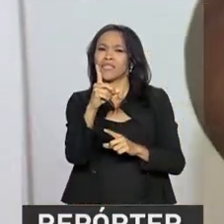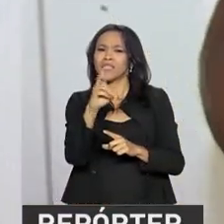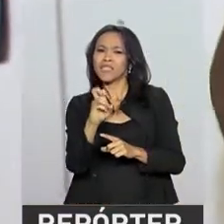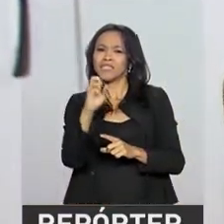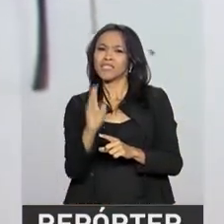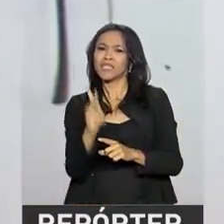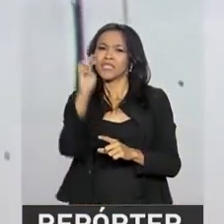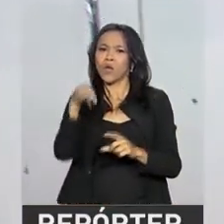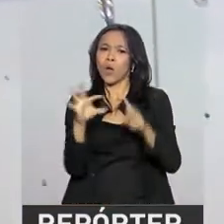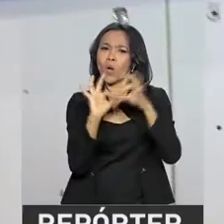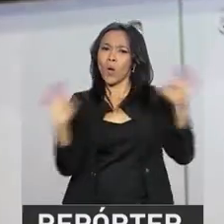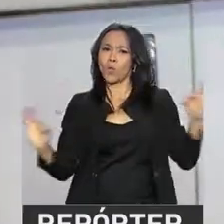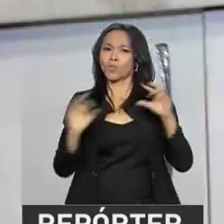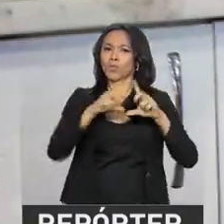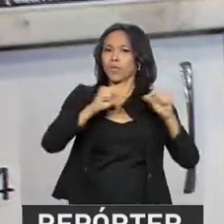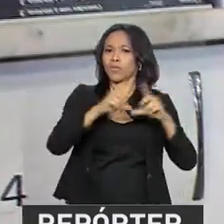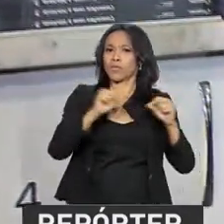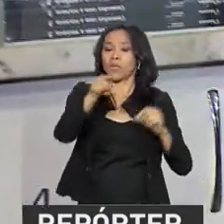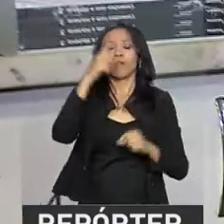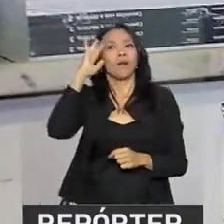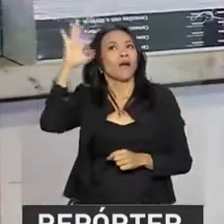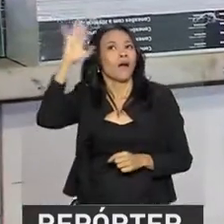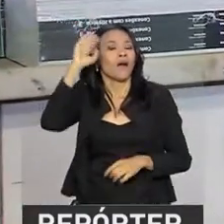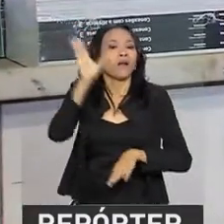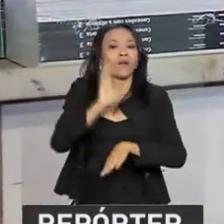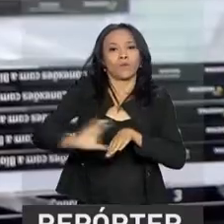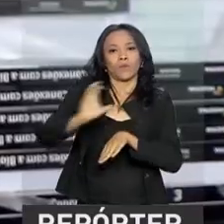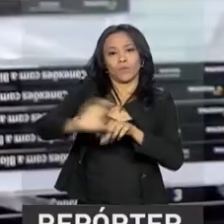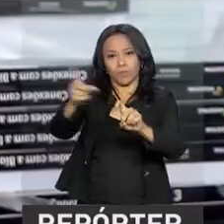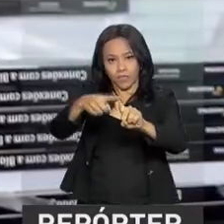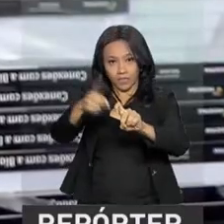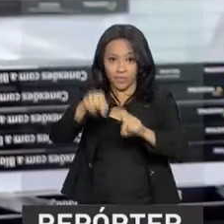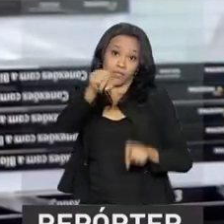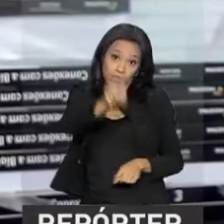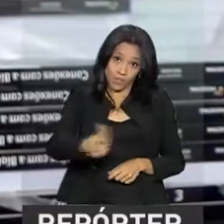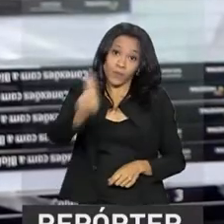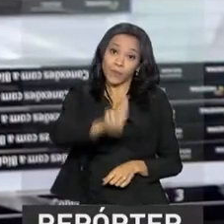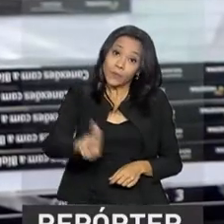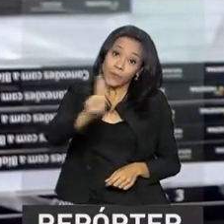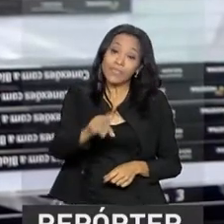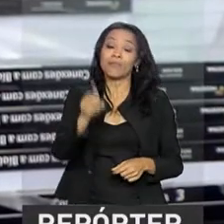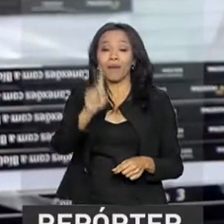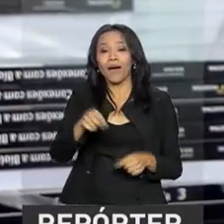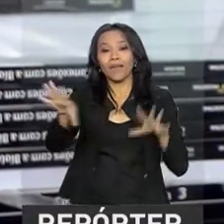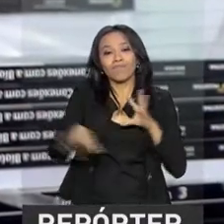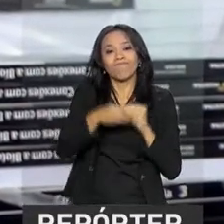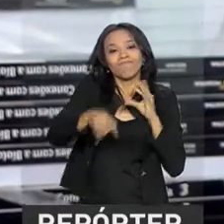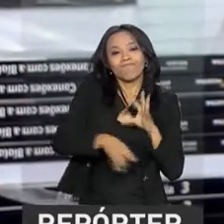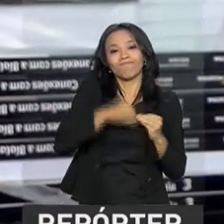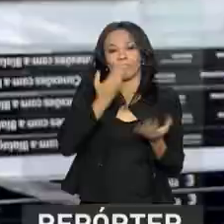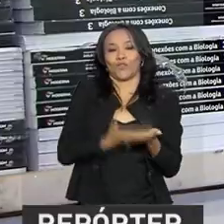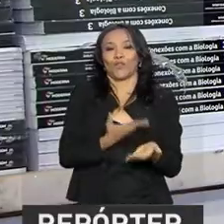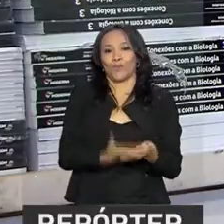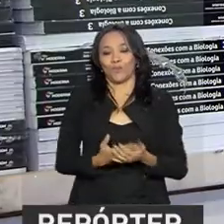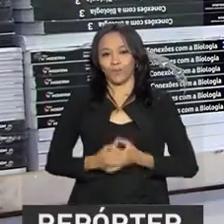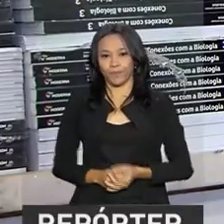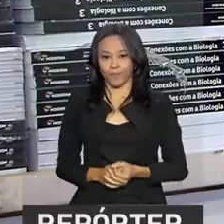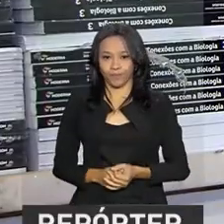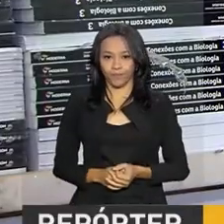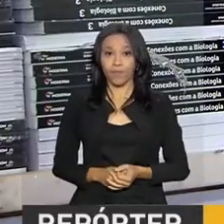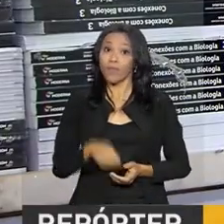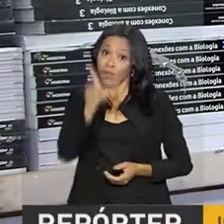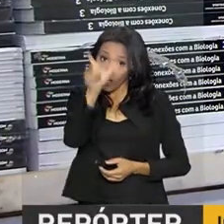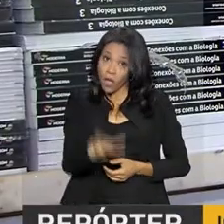sonha em cursar medicina e conta que assiste ao programa e usa o conteúdo para complementar os estudos mas é